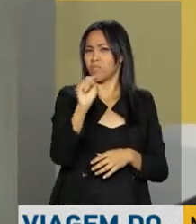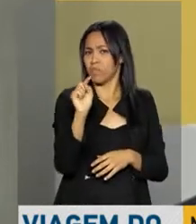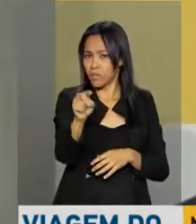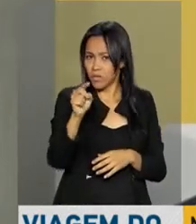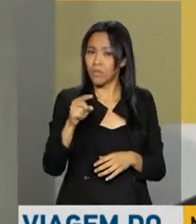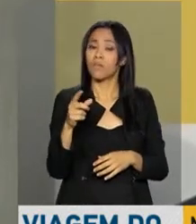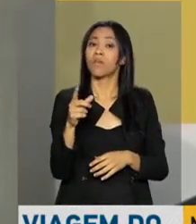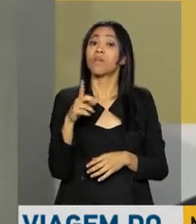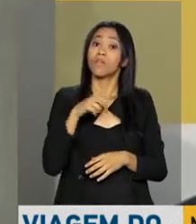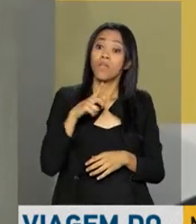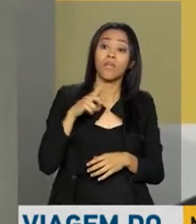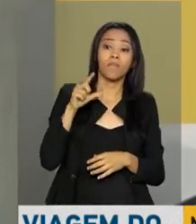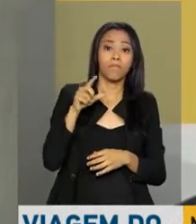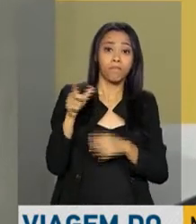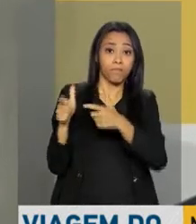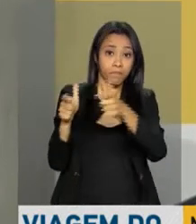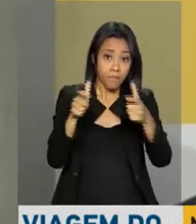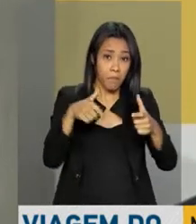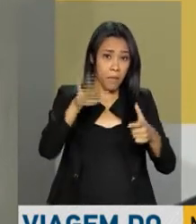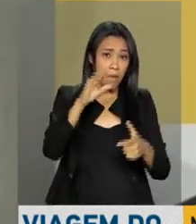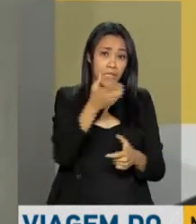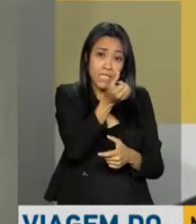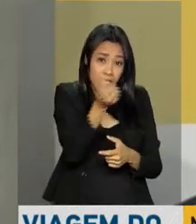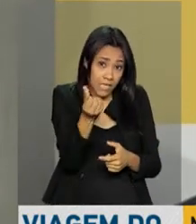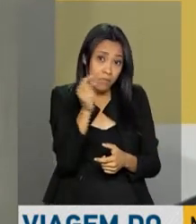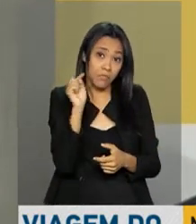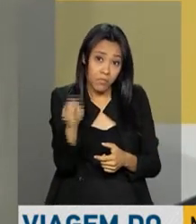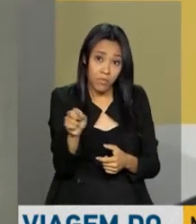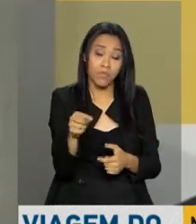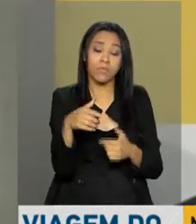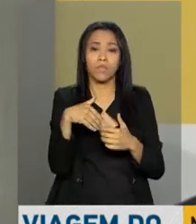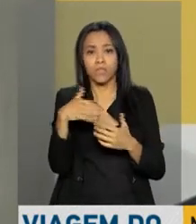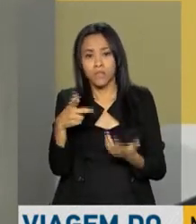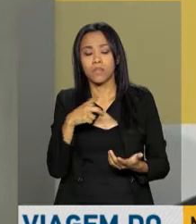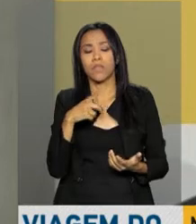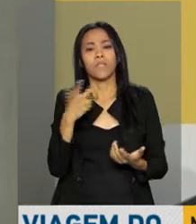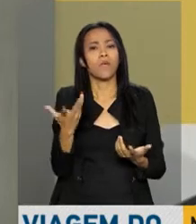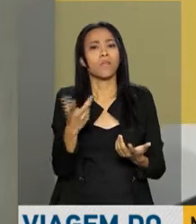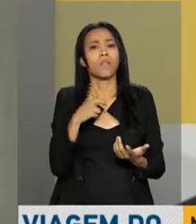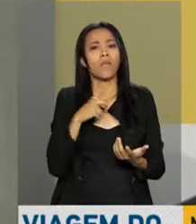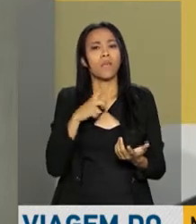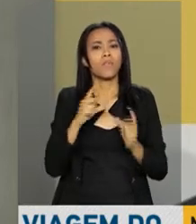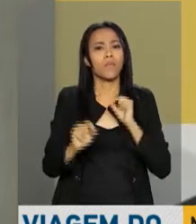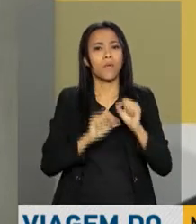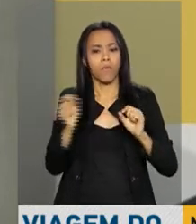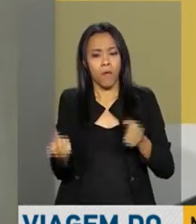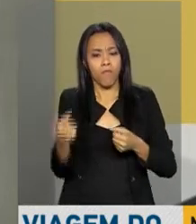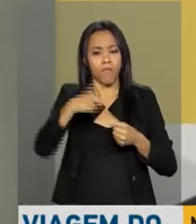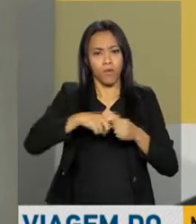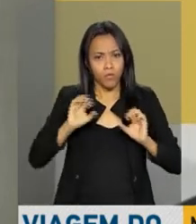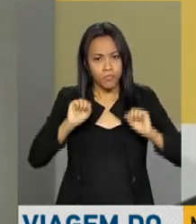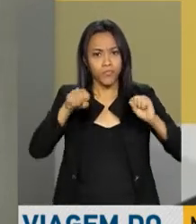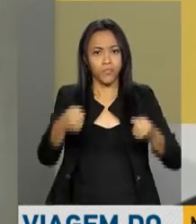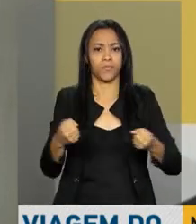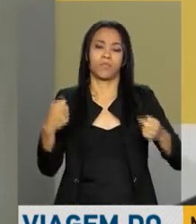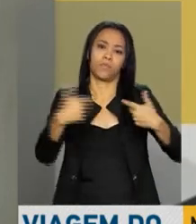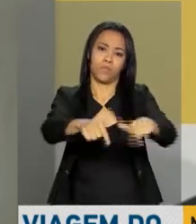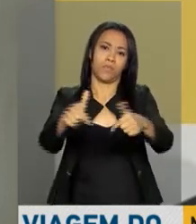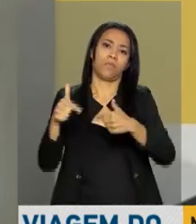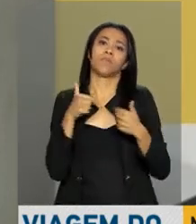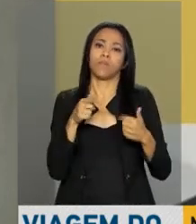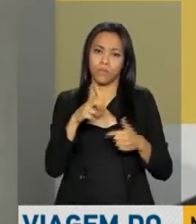ainda sem carteira assinada chegando a mais de 600 mil portanto houve uma retomada do emprego portanto